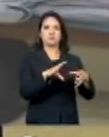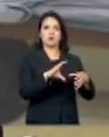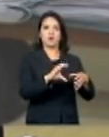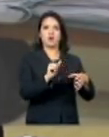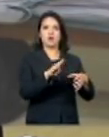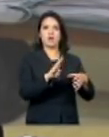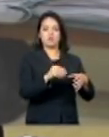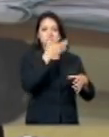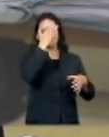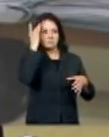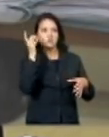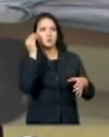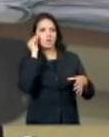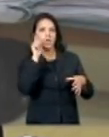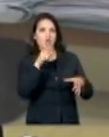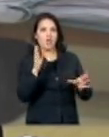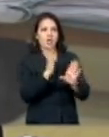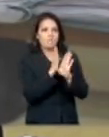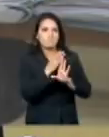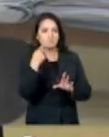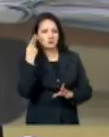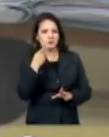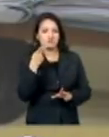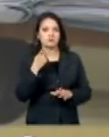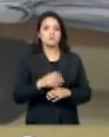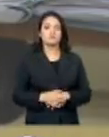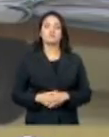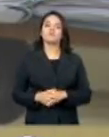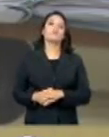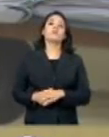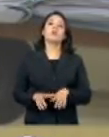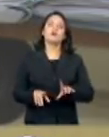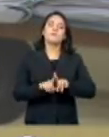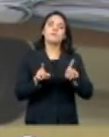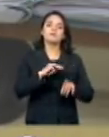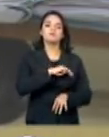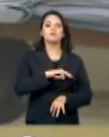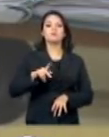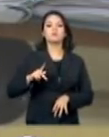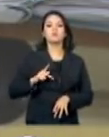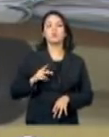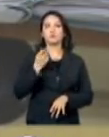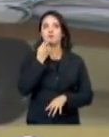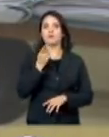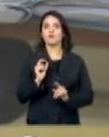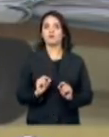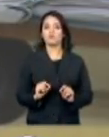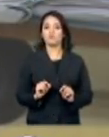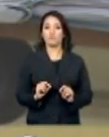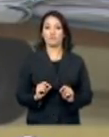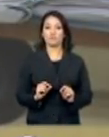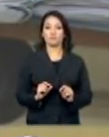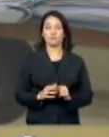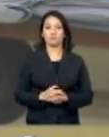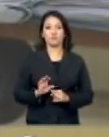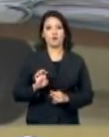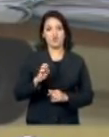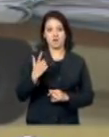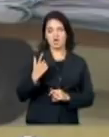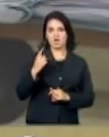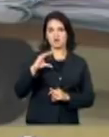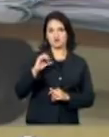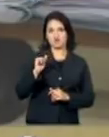anistia o senhor seu turno o ministério público federal a dusk quanto aos escravos da aeronáutica